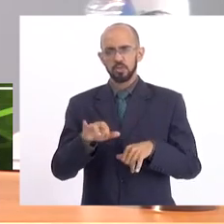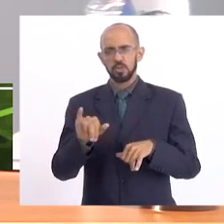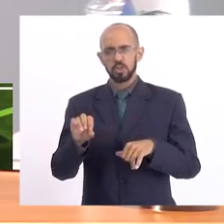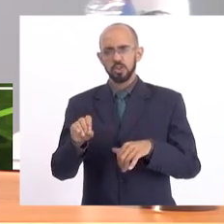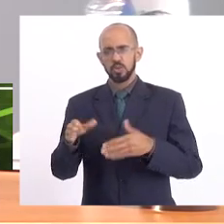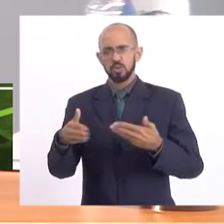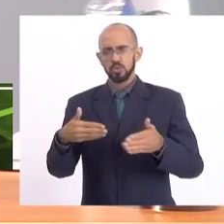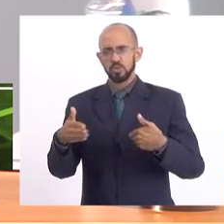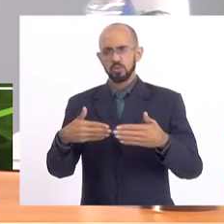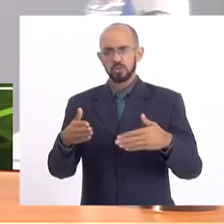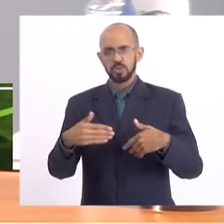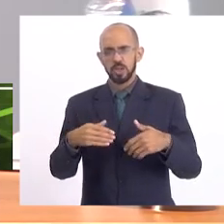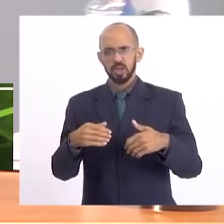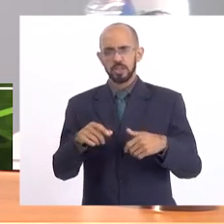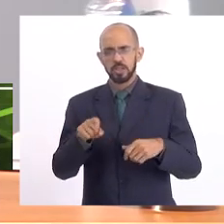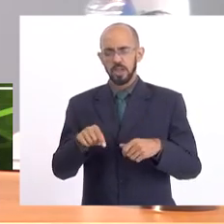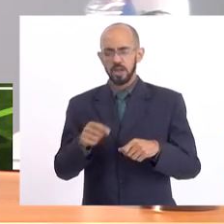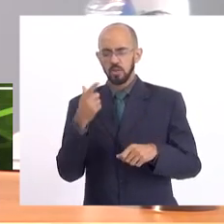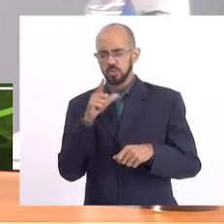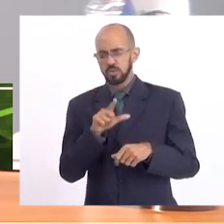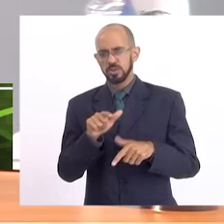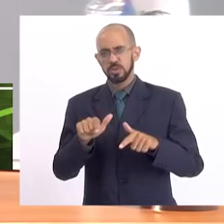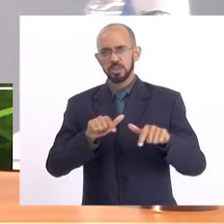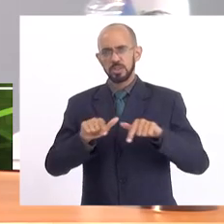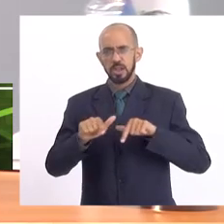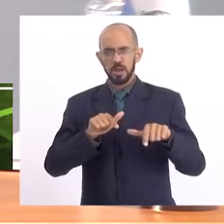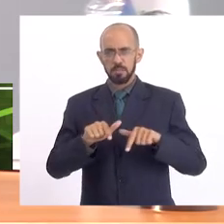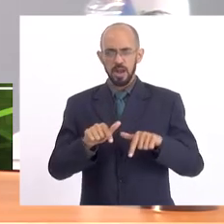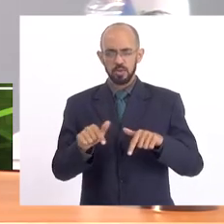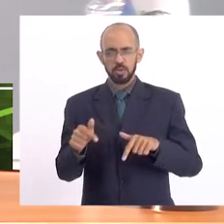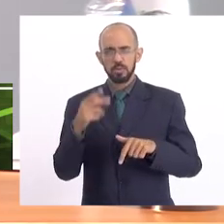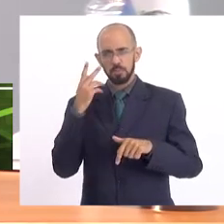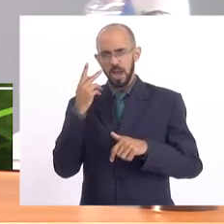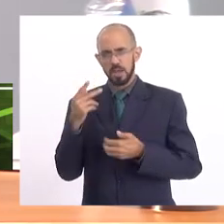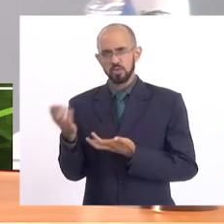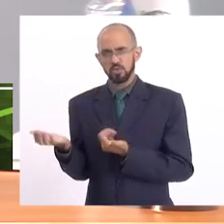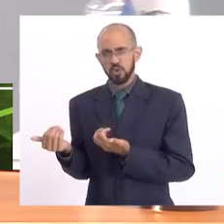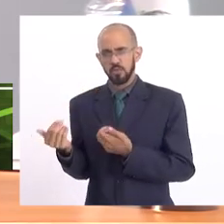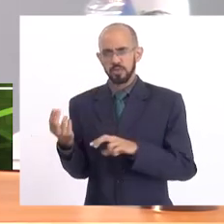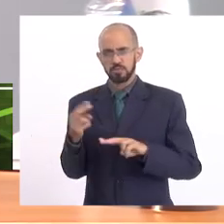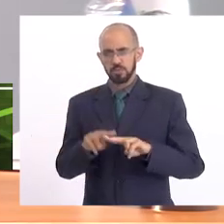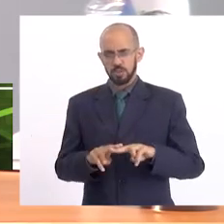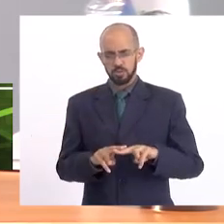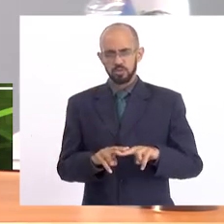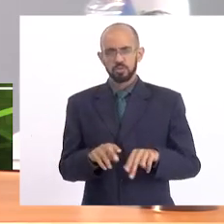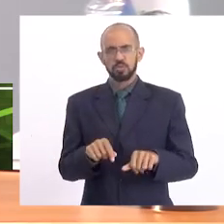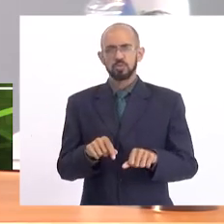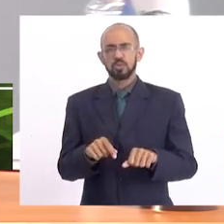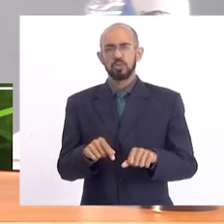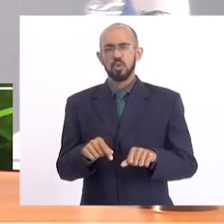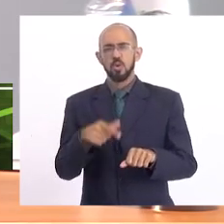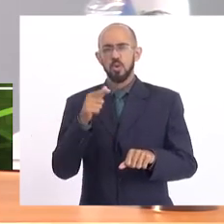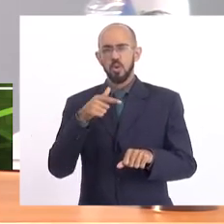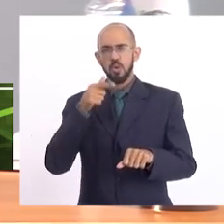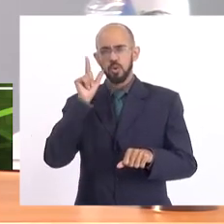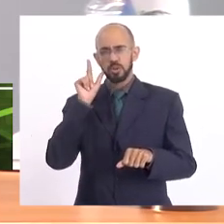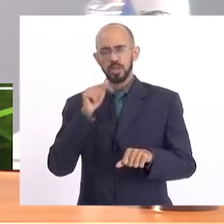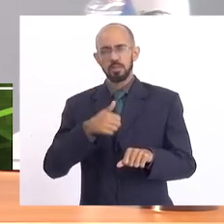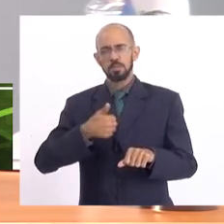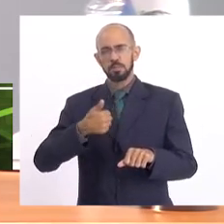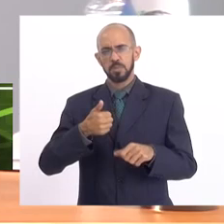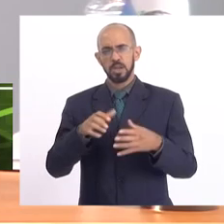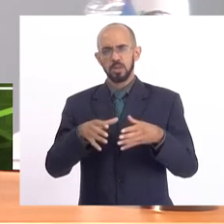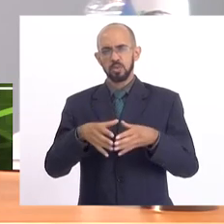dar emprego para esses jovens. Né? Ontem, a primeira turma foi formada